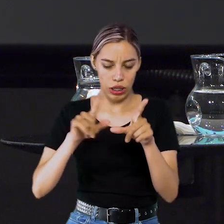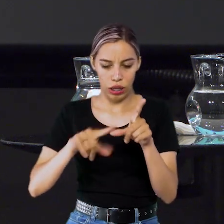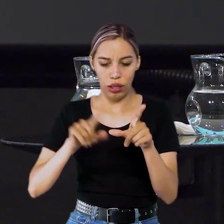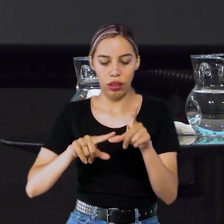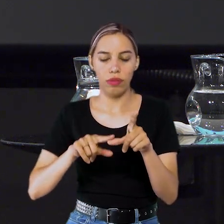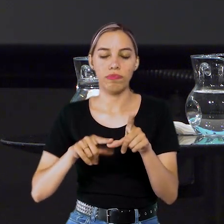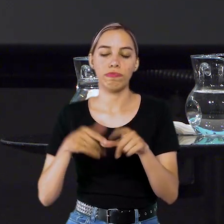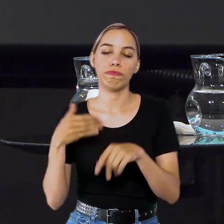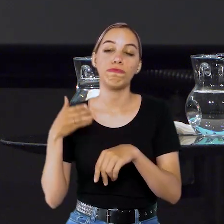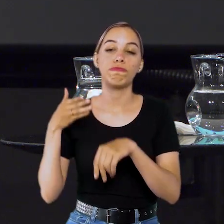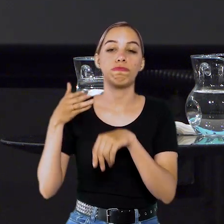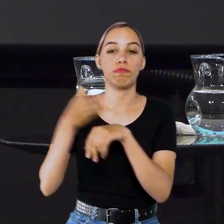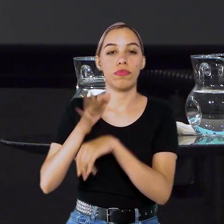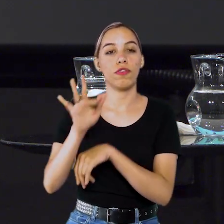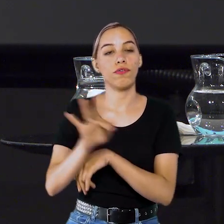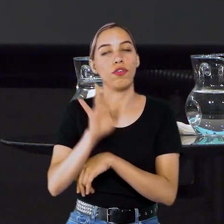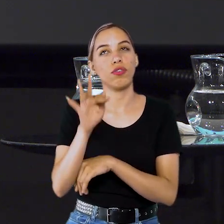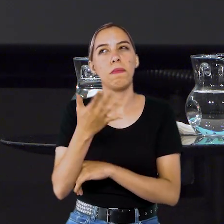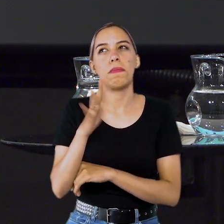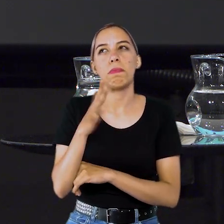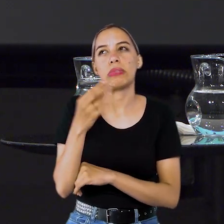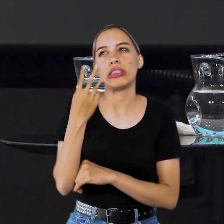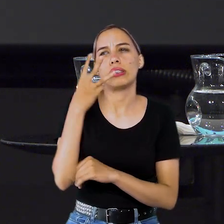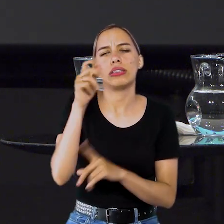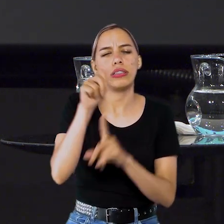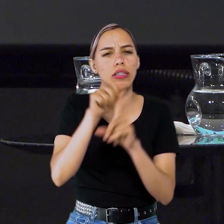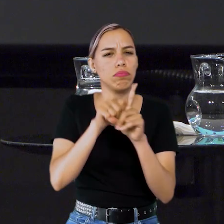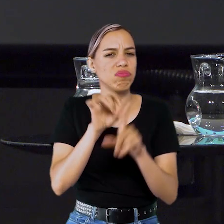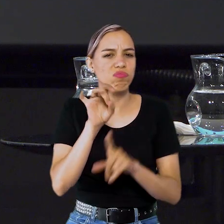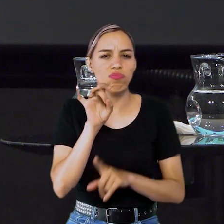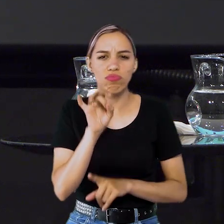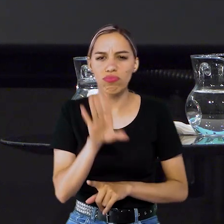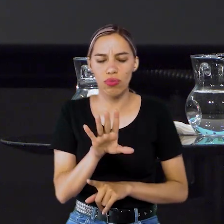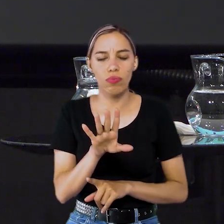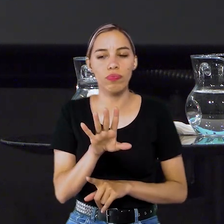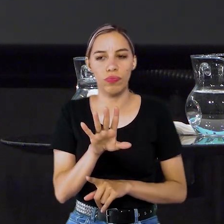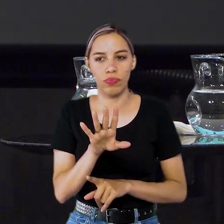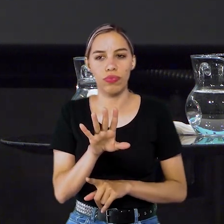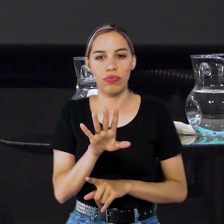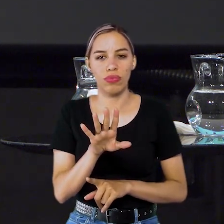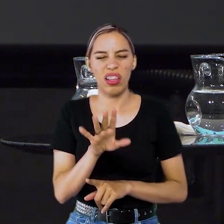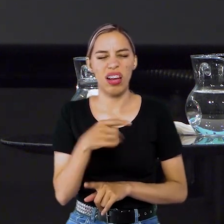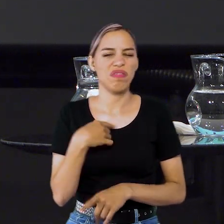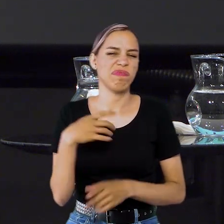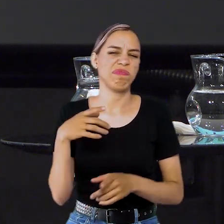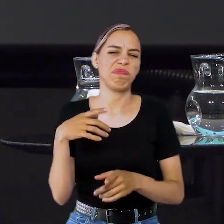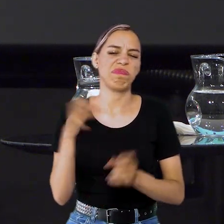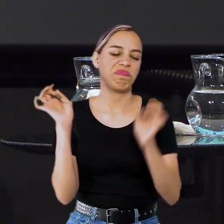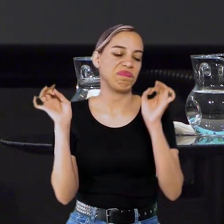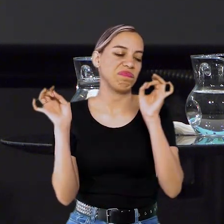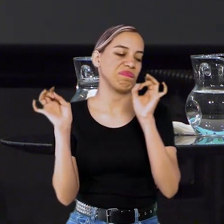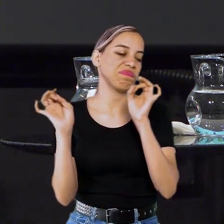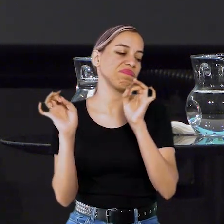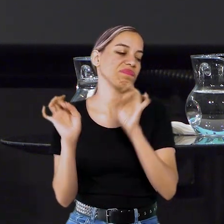que daí eu fui fazer, acho que eu fiquei só 3 meses fazendo letra e eu desisti, tudo bem.